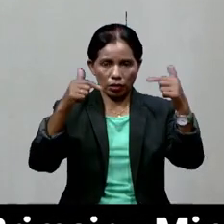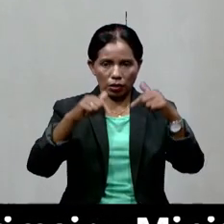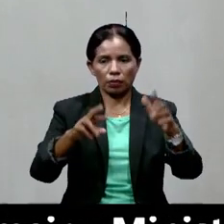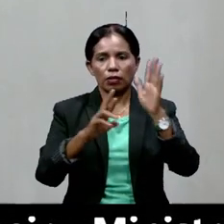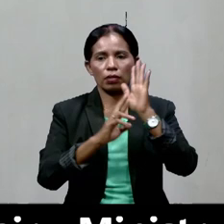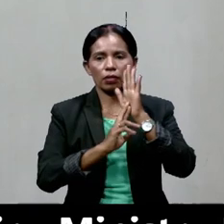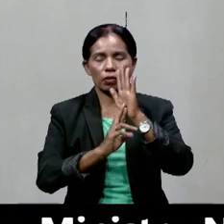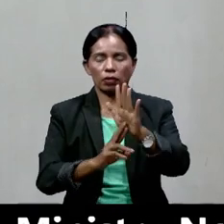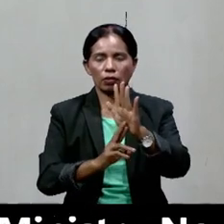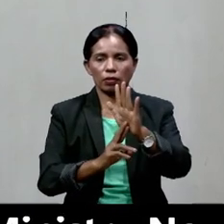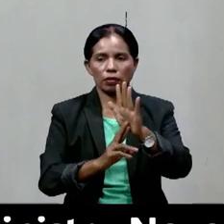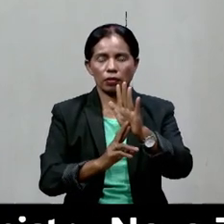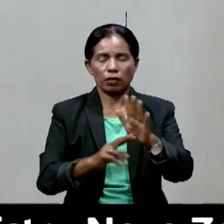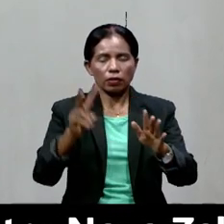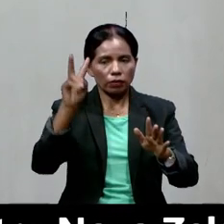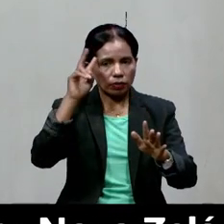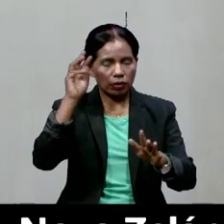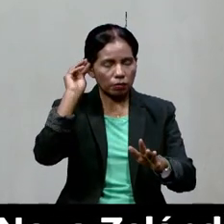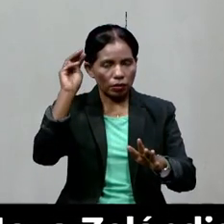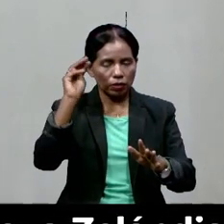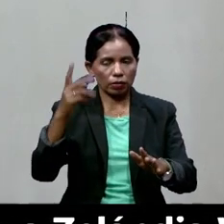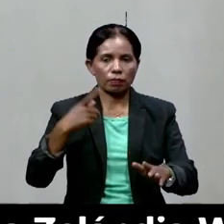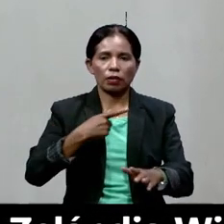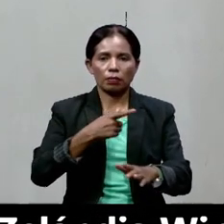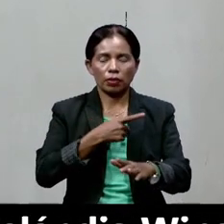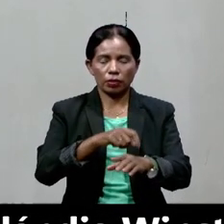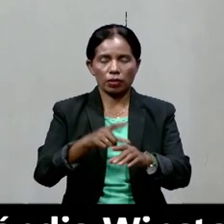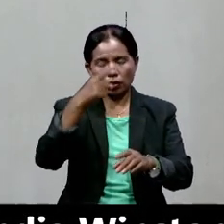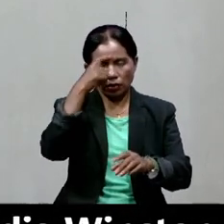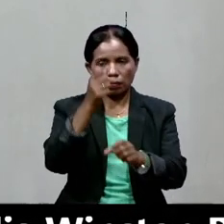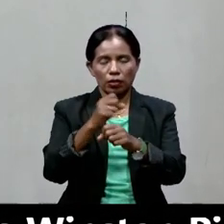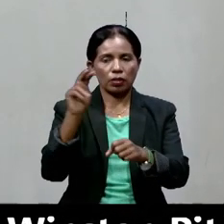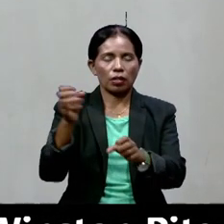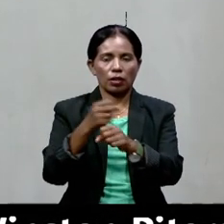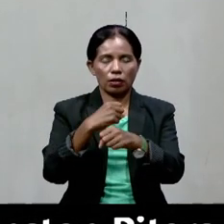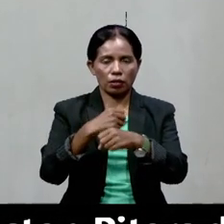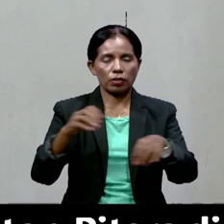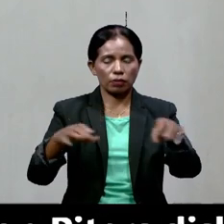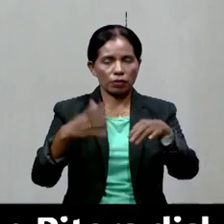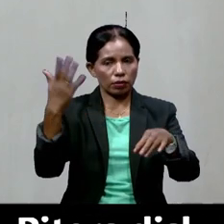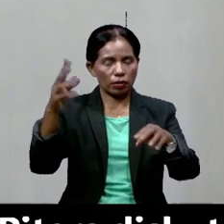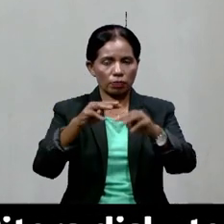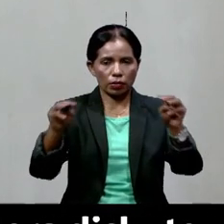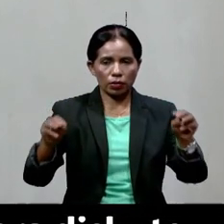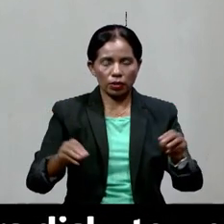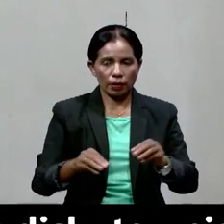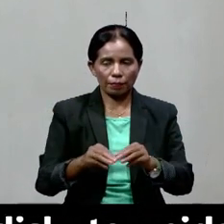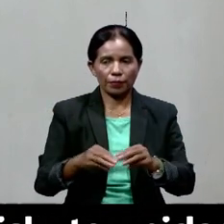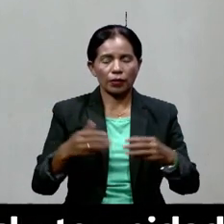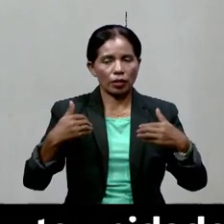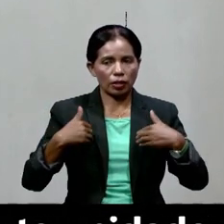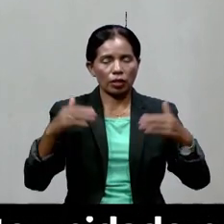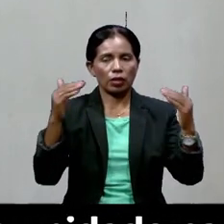representa vice-ministro assuntos parlamentares, tamba ni halo servicio ela ba municipio, e encontro em